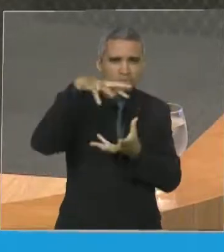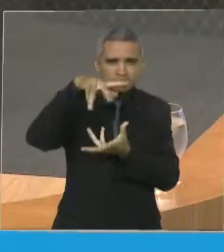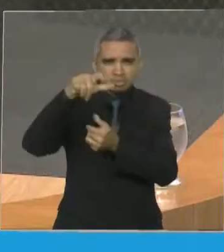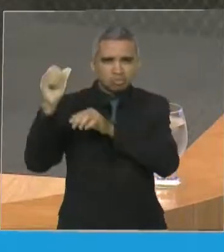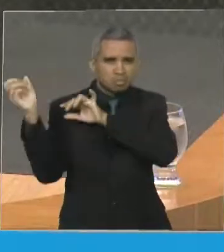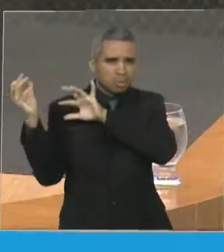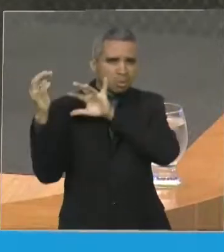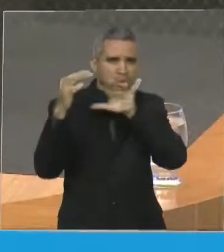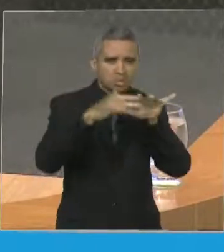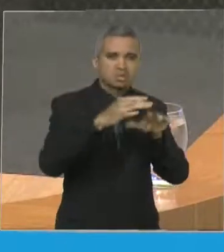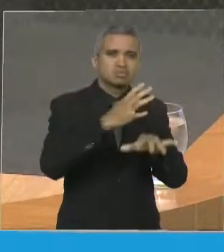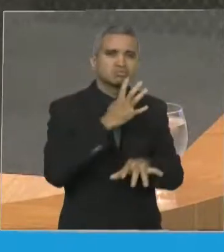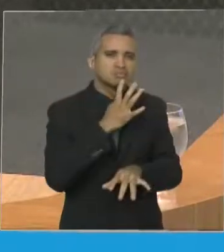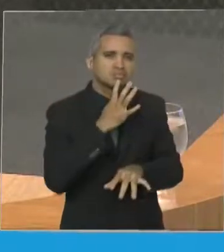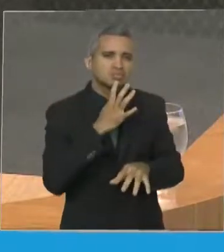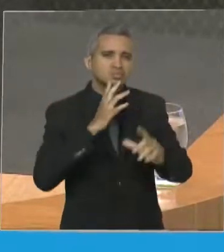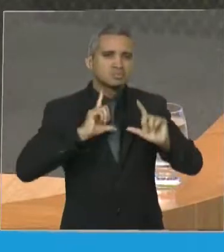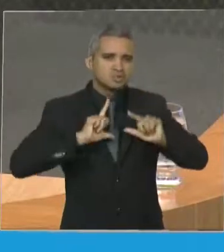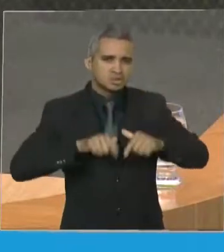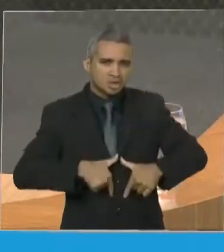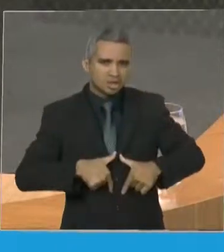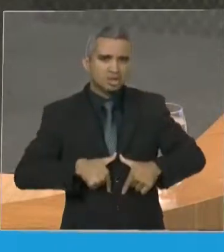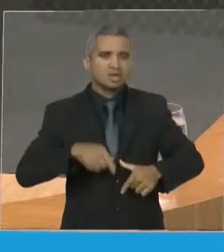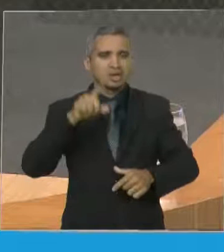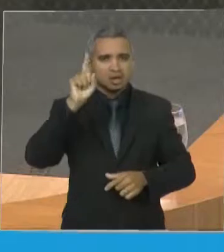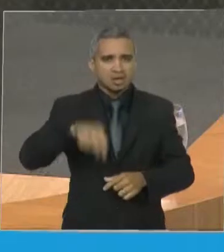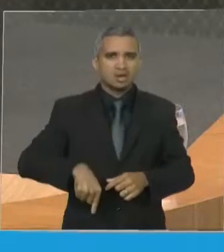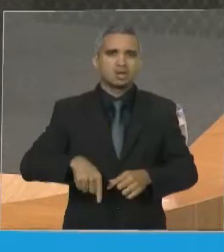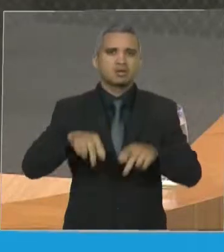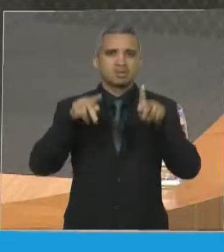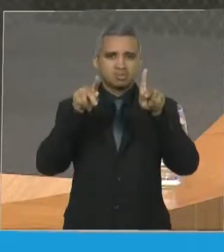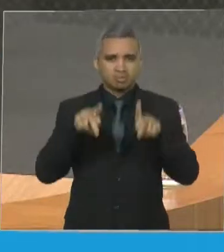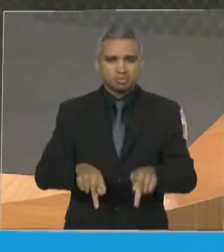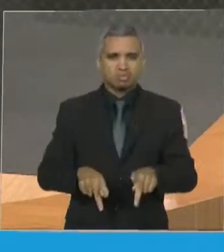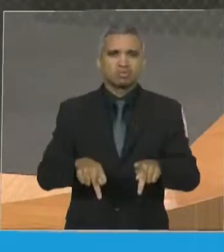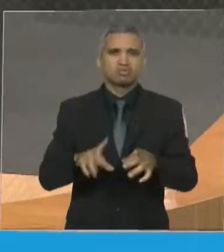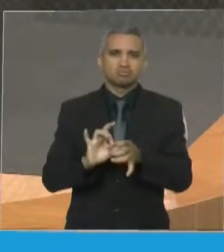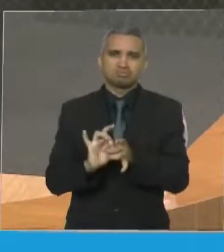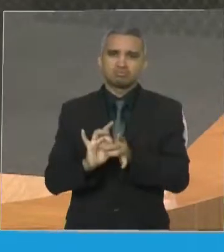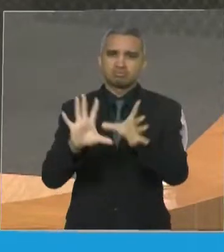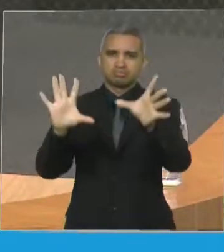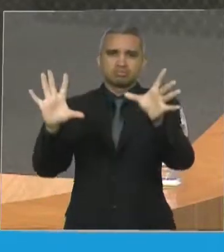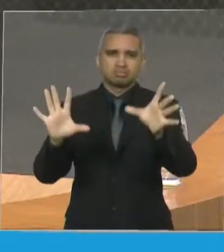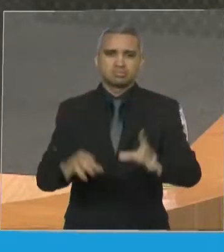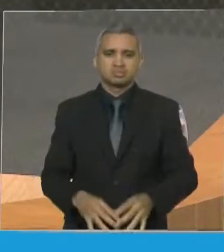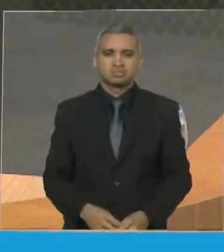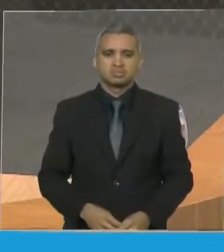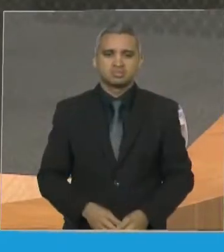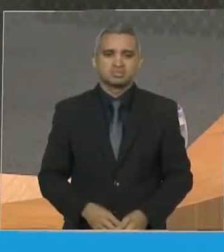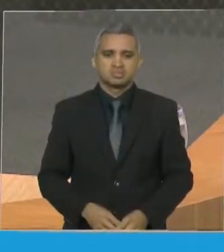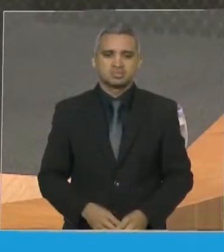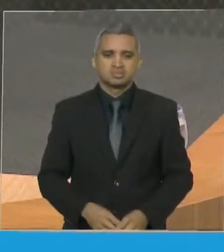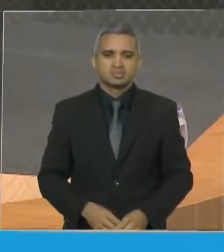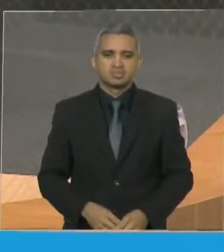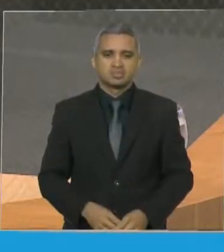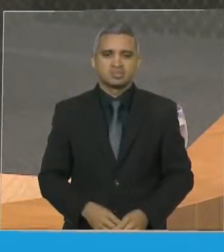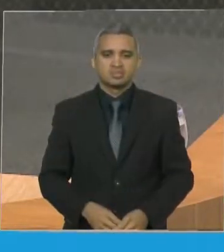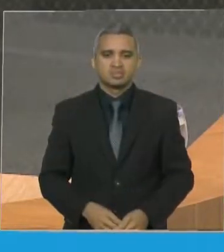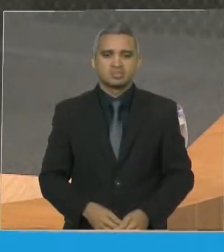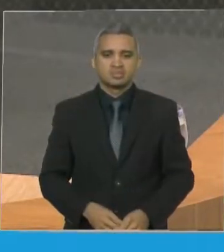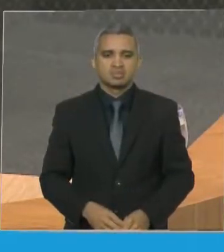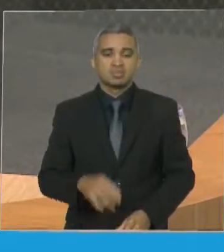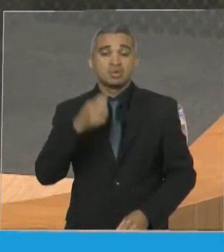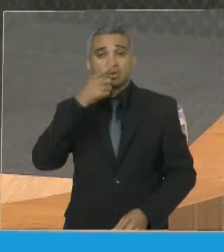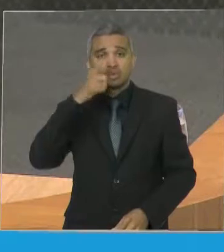nação extremamente democrática, tenta conviver. Ontem eu comentava que o ex-presidente Shimon